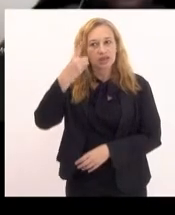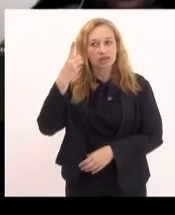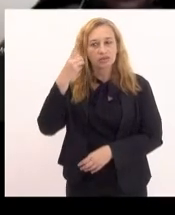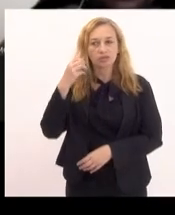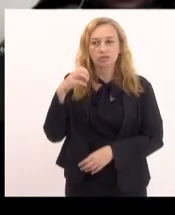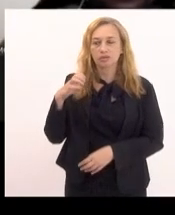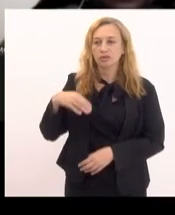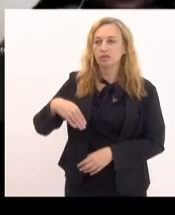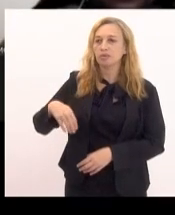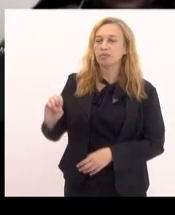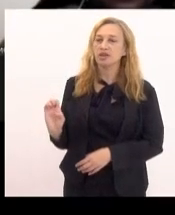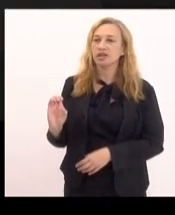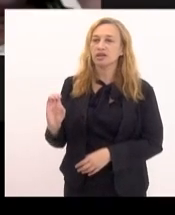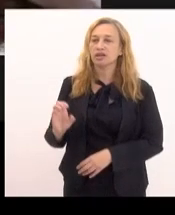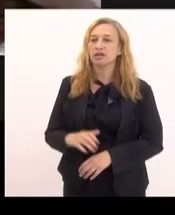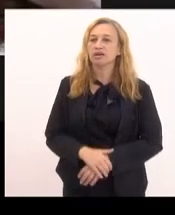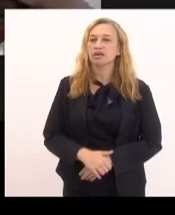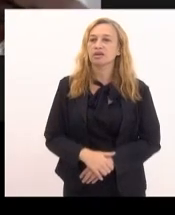Mink.